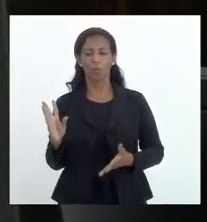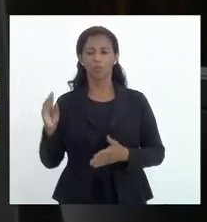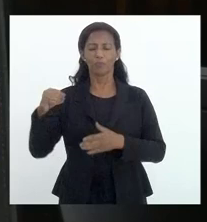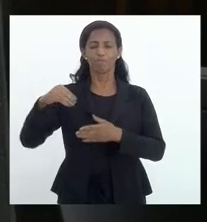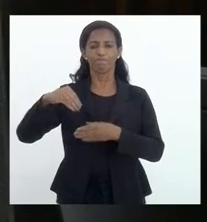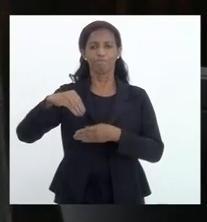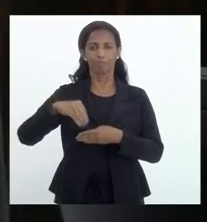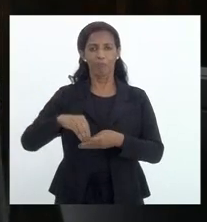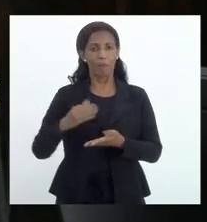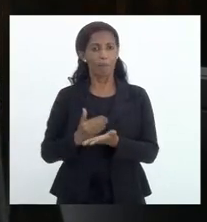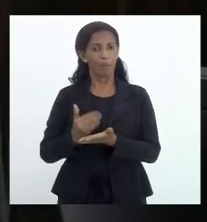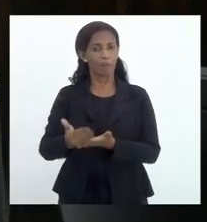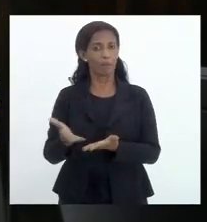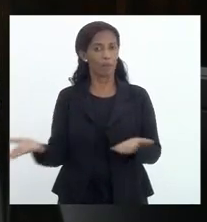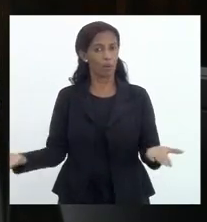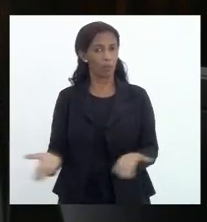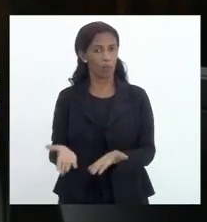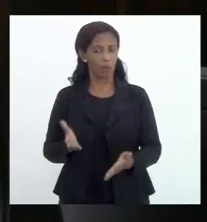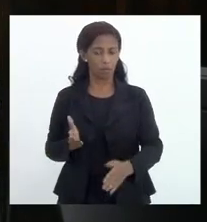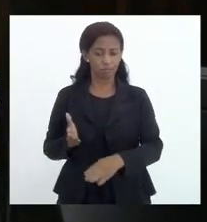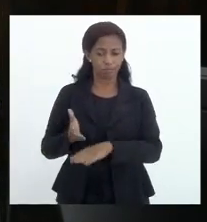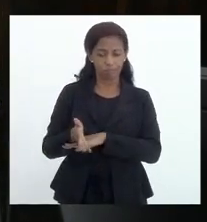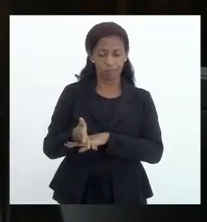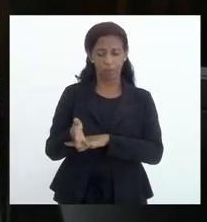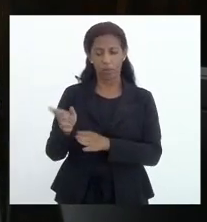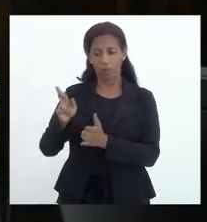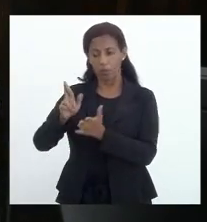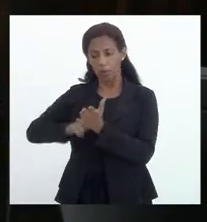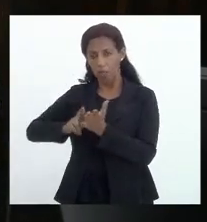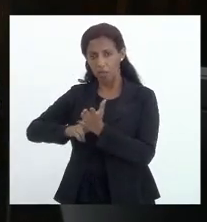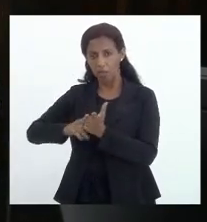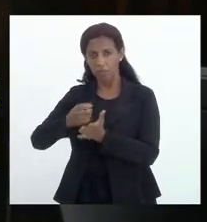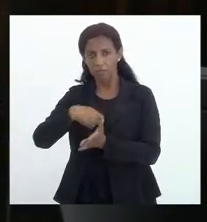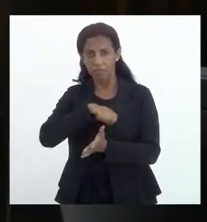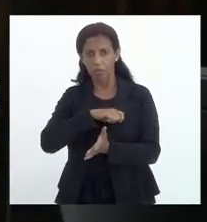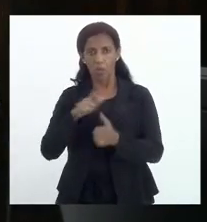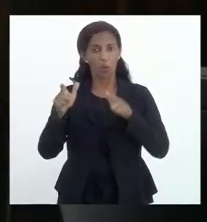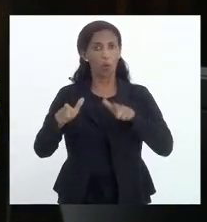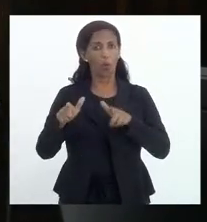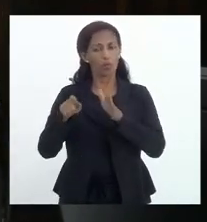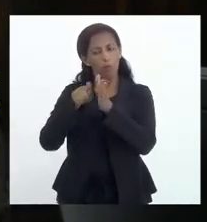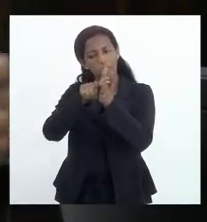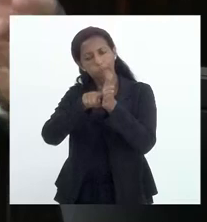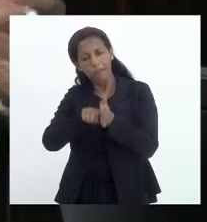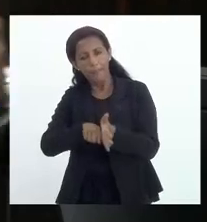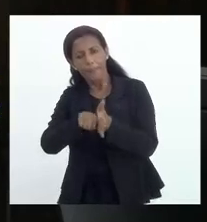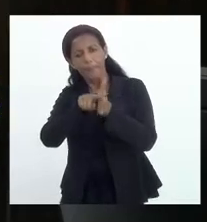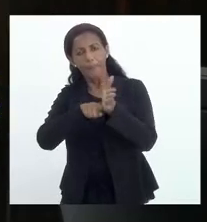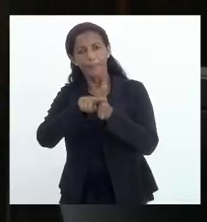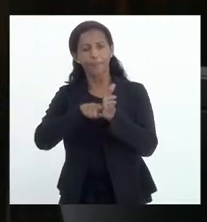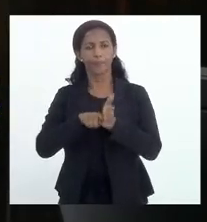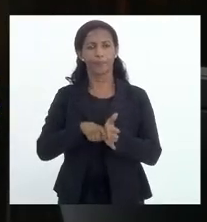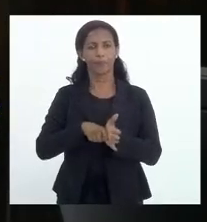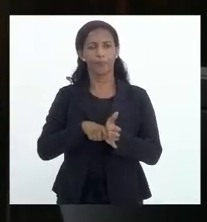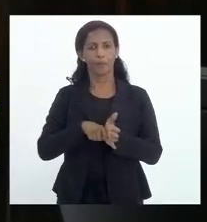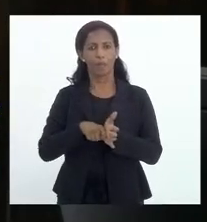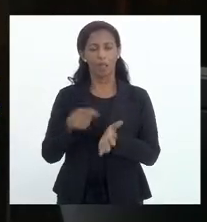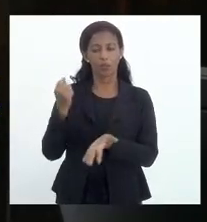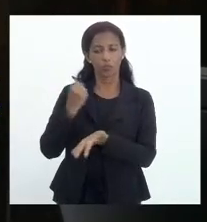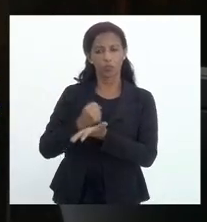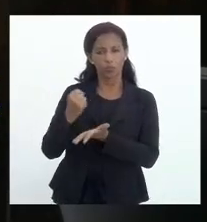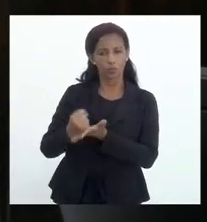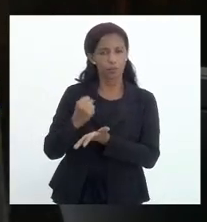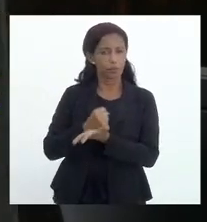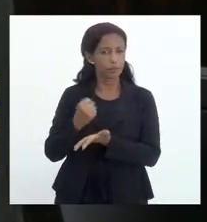a entrada agora no momento, no regime de recuperação fiscal, onde nós estamos analisando a situação das